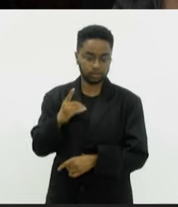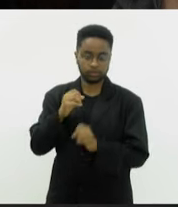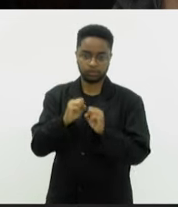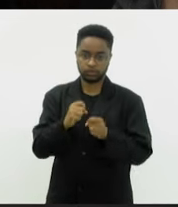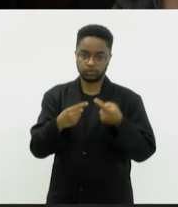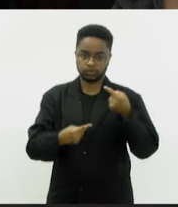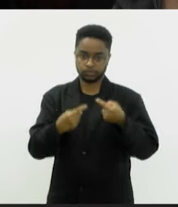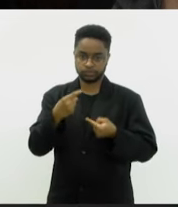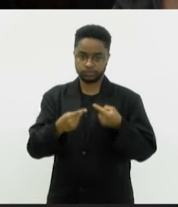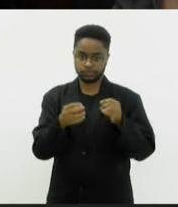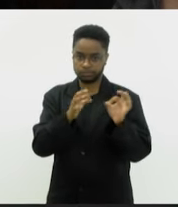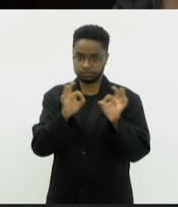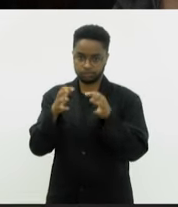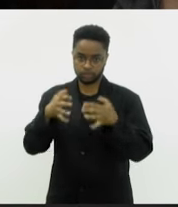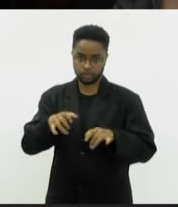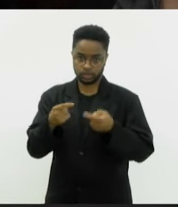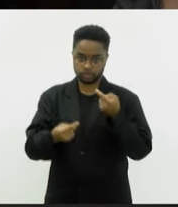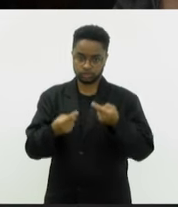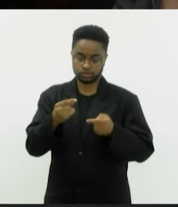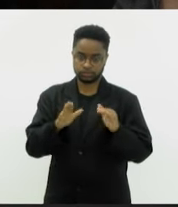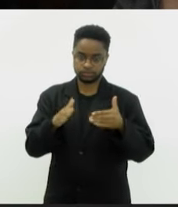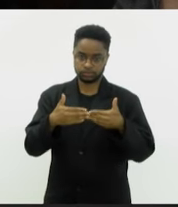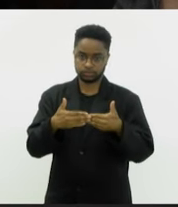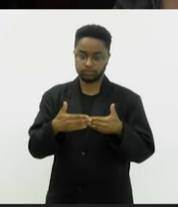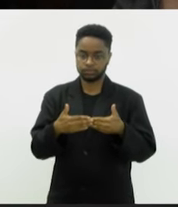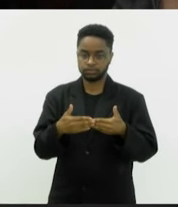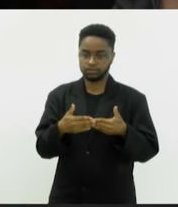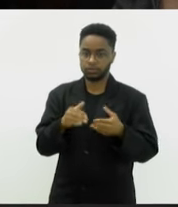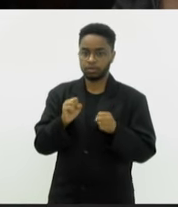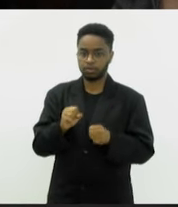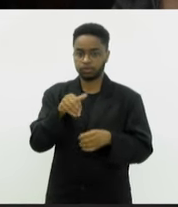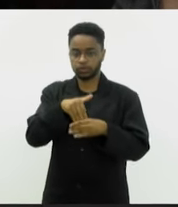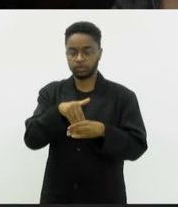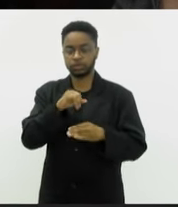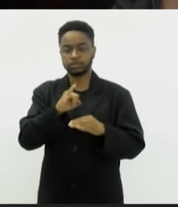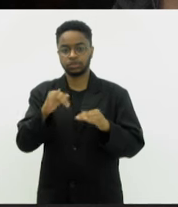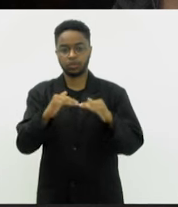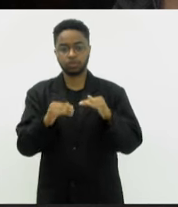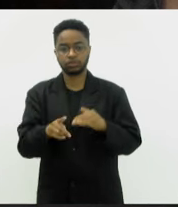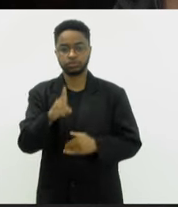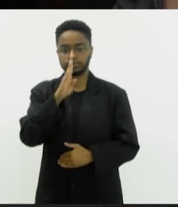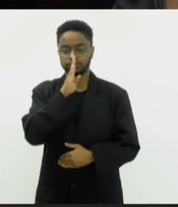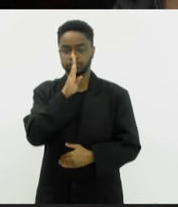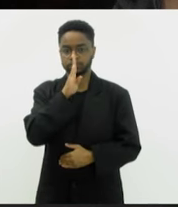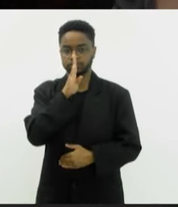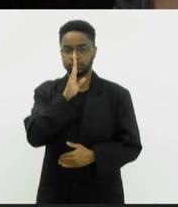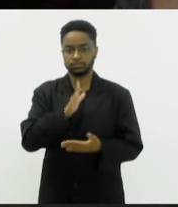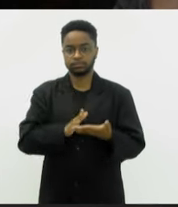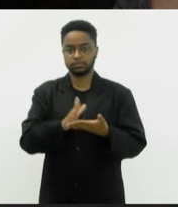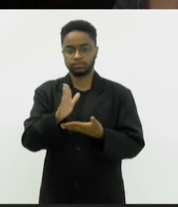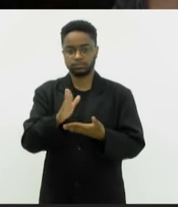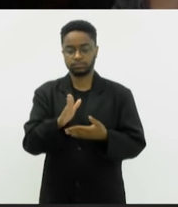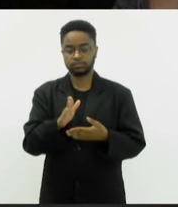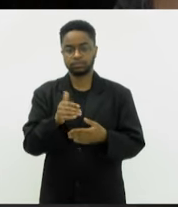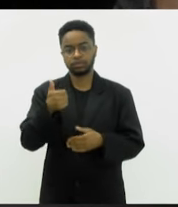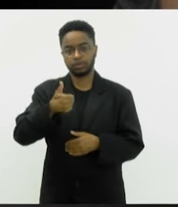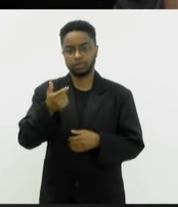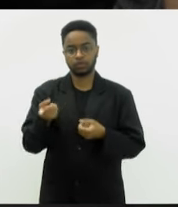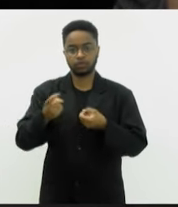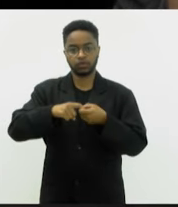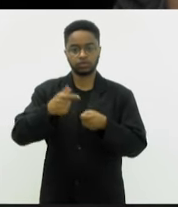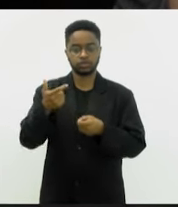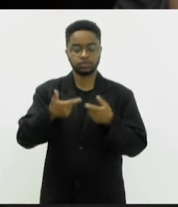discussão, não havendo quem queira discutir, encerrada a discussão. Em votação, os senhores que aprovam permaneçam como estão, aprovado em primeira e